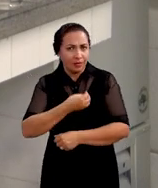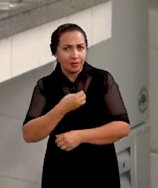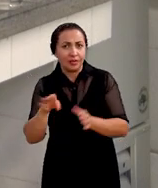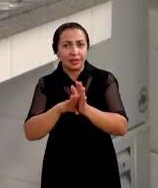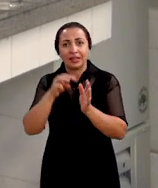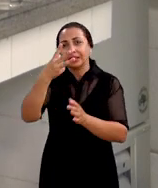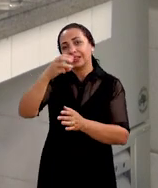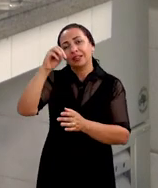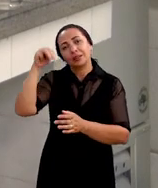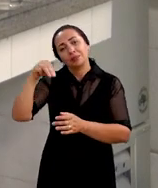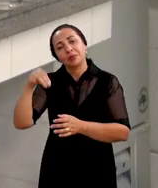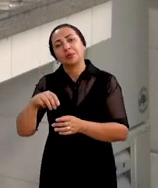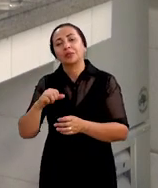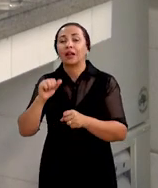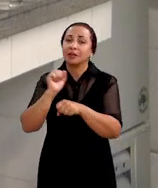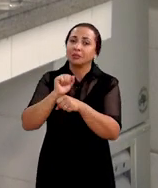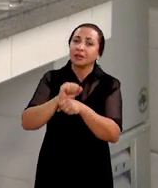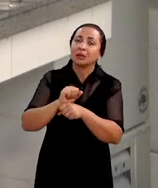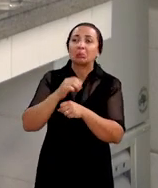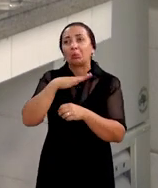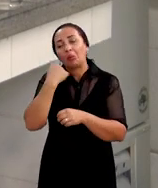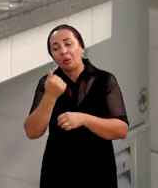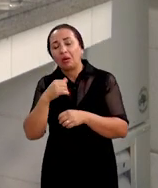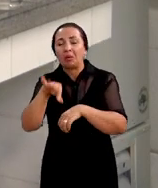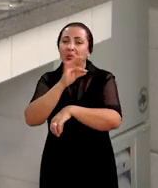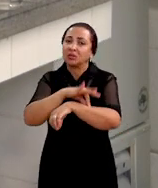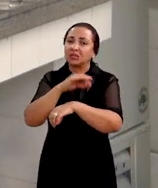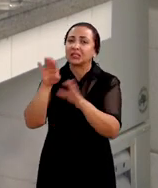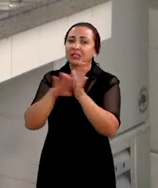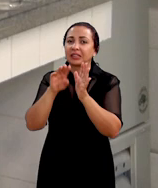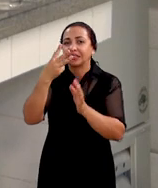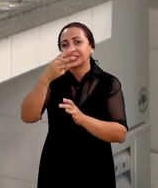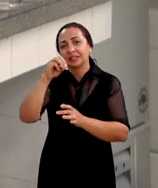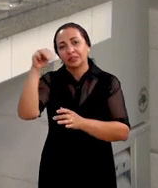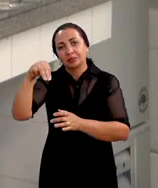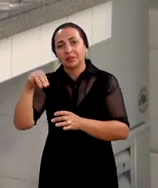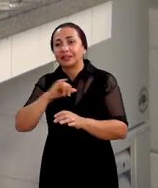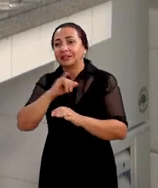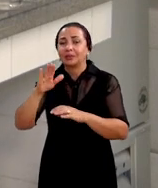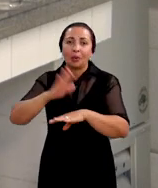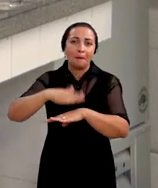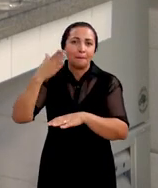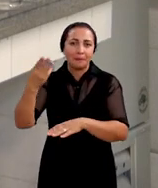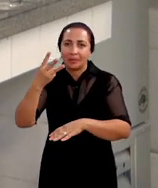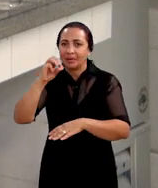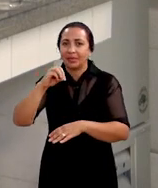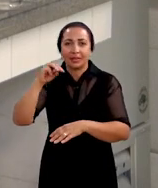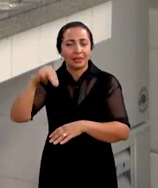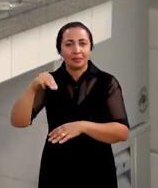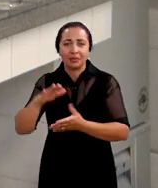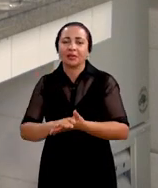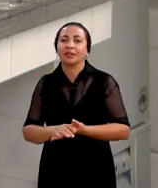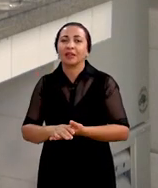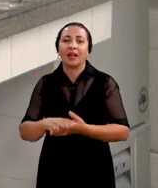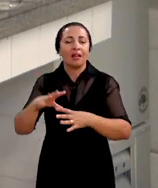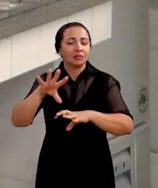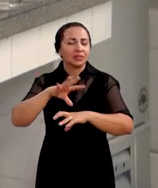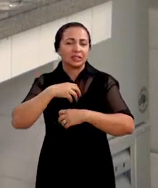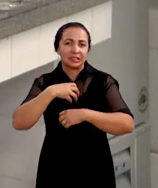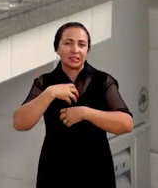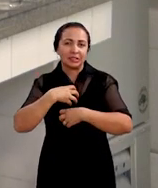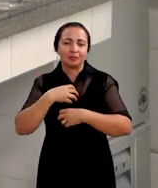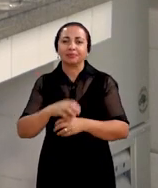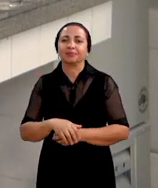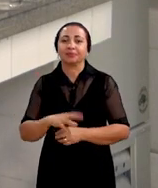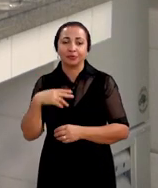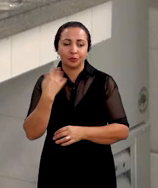até 30 minutos, eles são normais, que é o esperado que eles morram em 30 minutos. Se passar disso, são resistentes. Se for menos que 30, eles